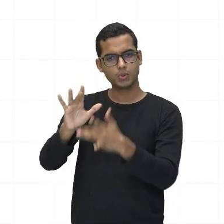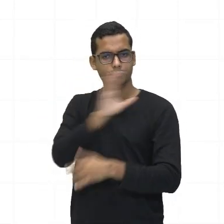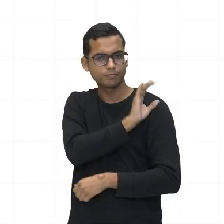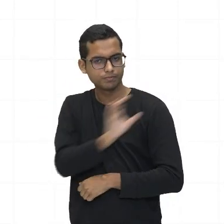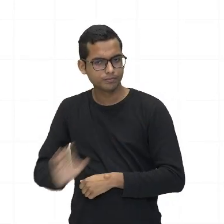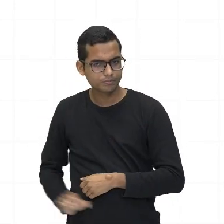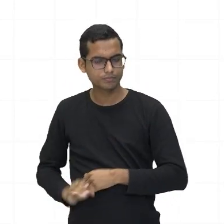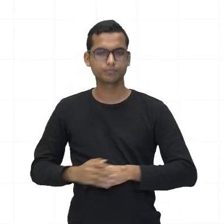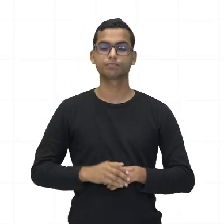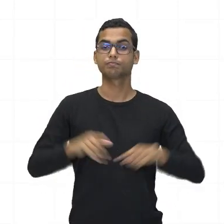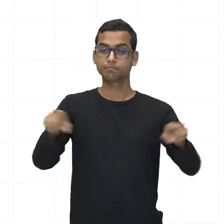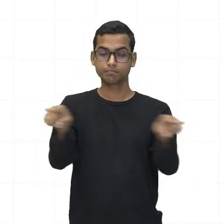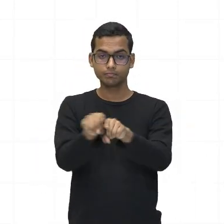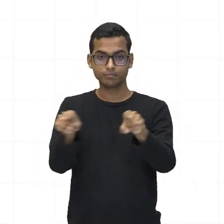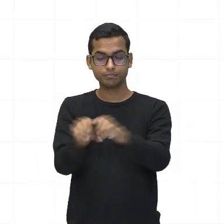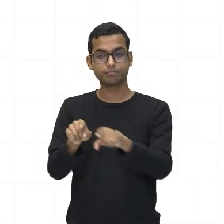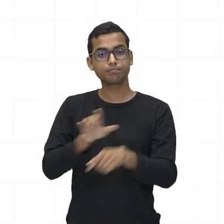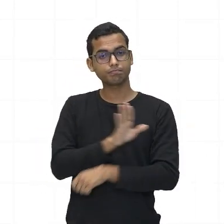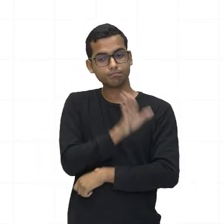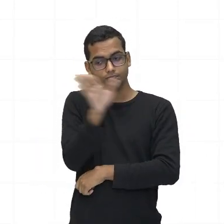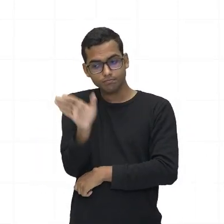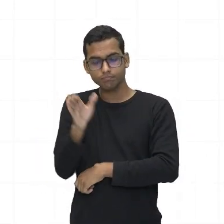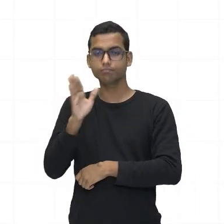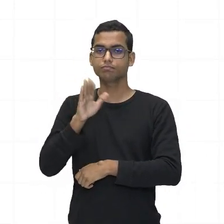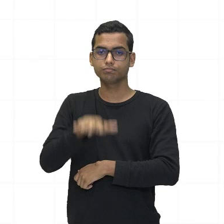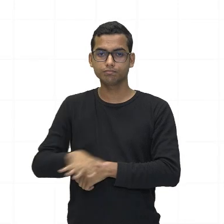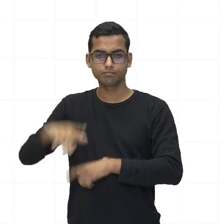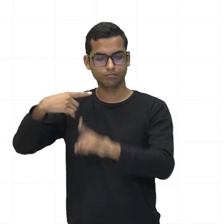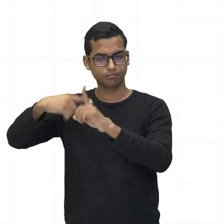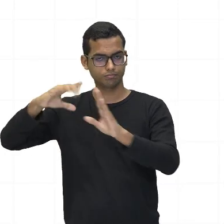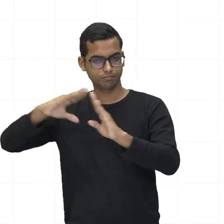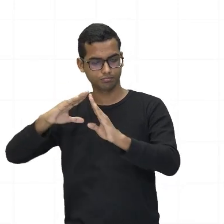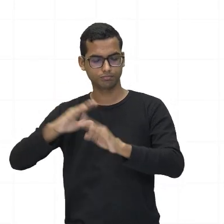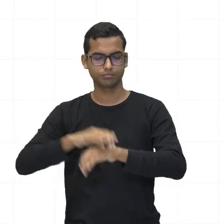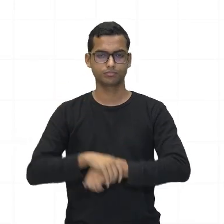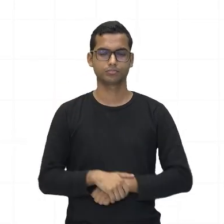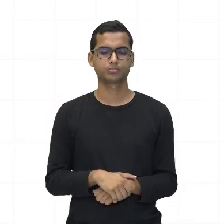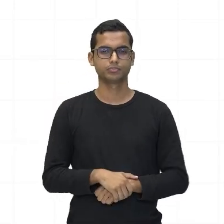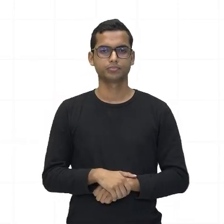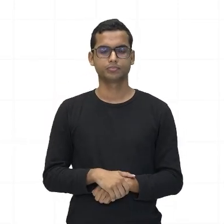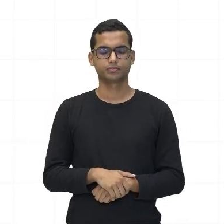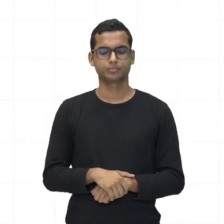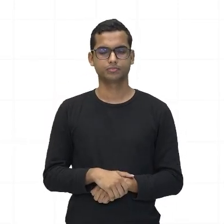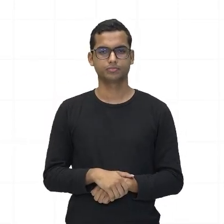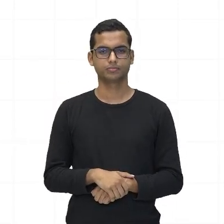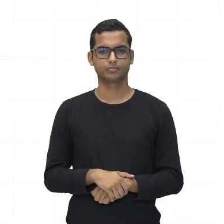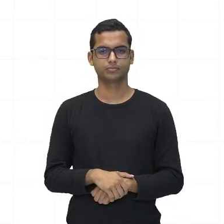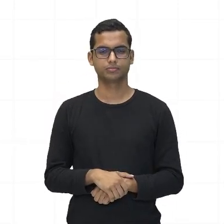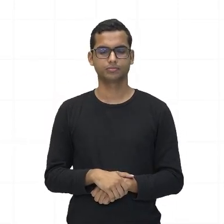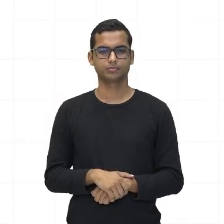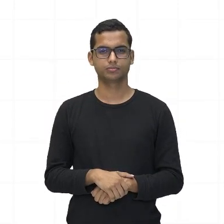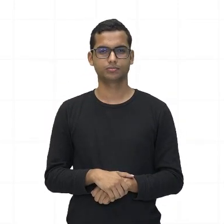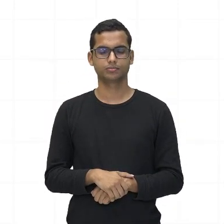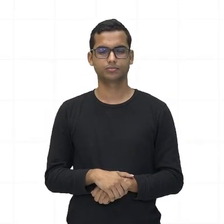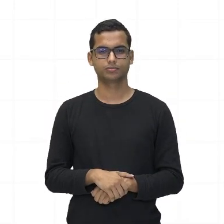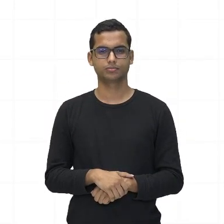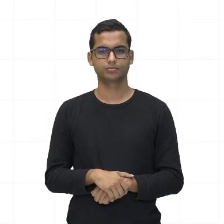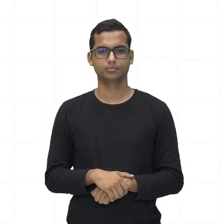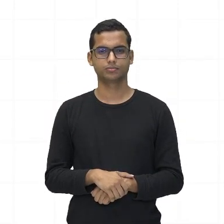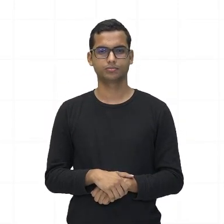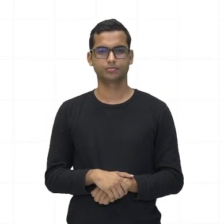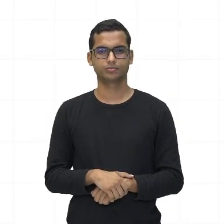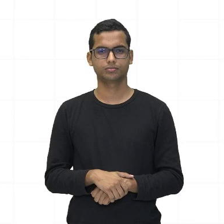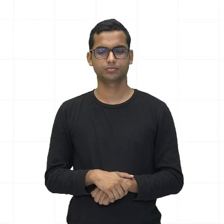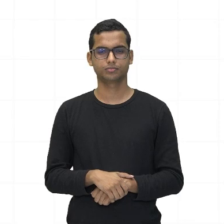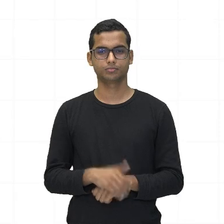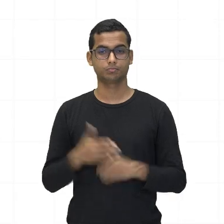Cristo, que congregam, que participam numa igreja. Olha que interessante. Vamos ver como é que a cruz é usada no